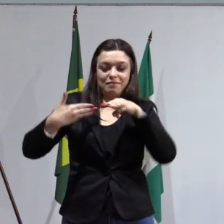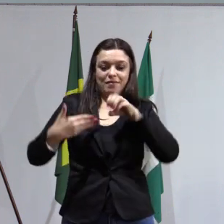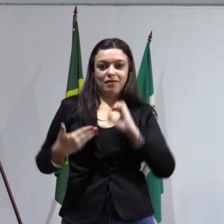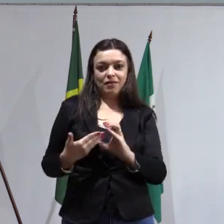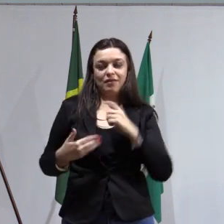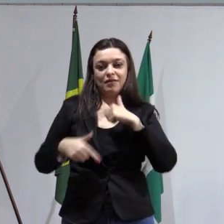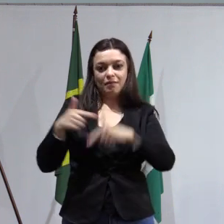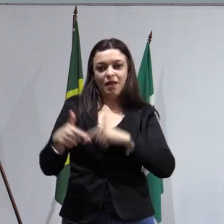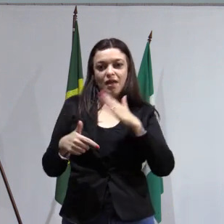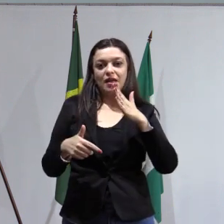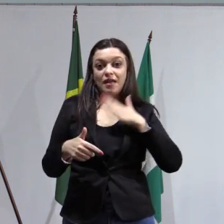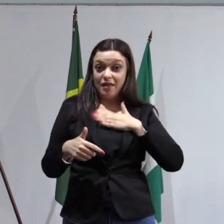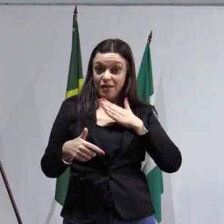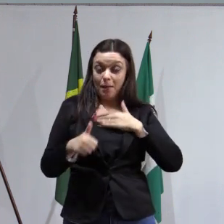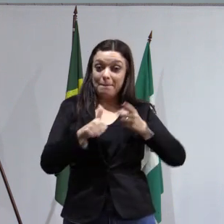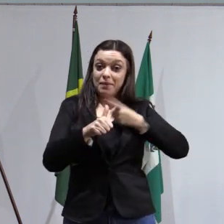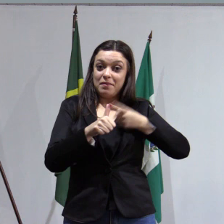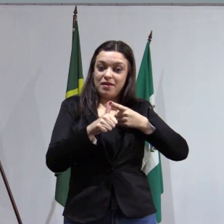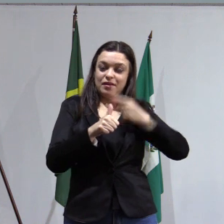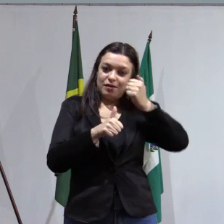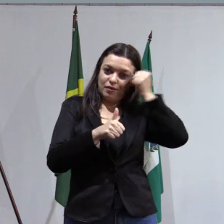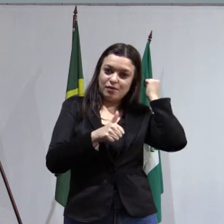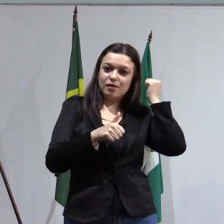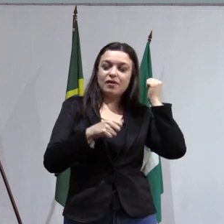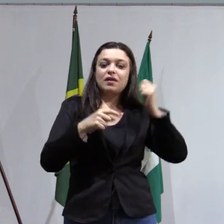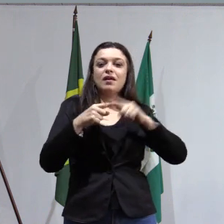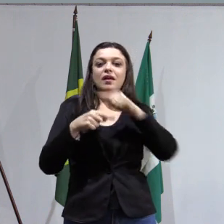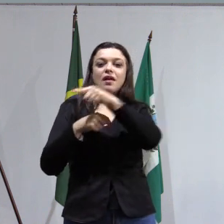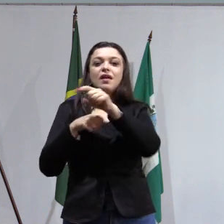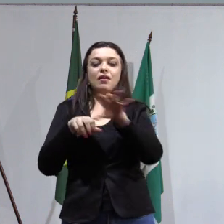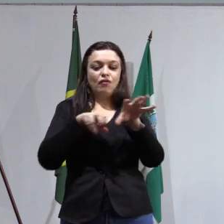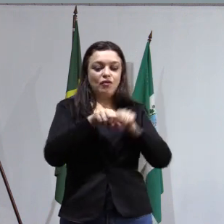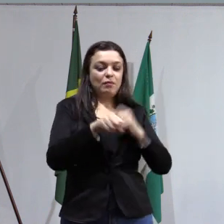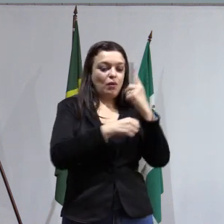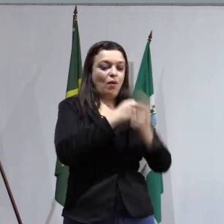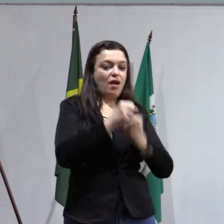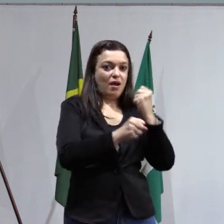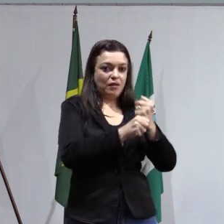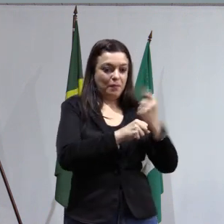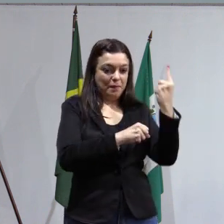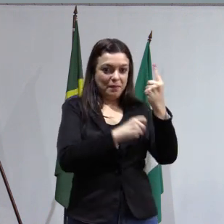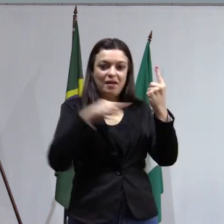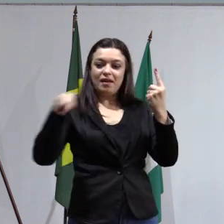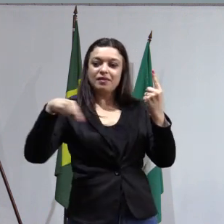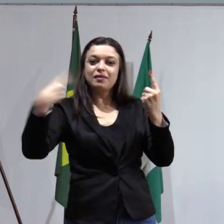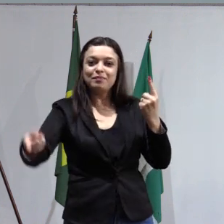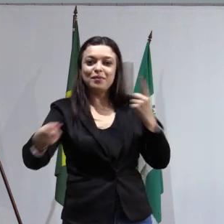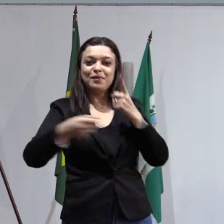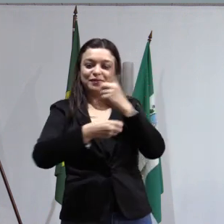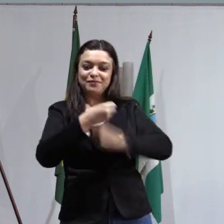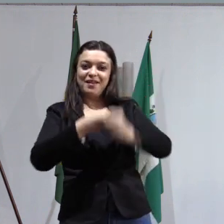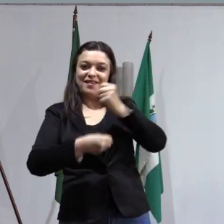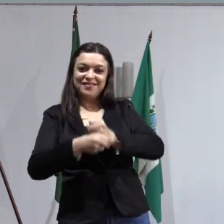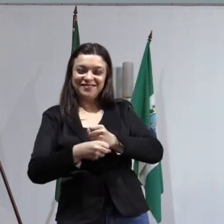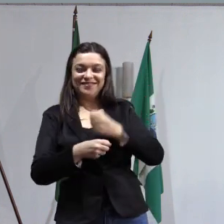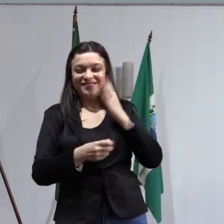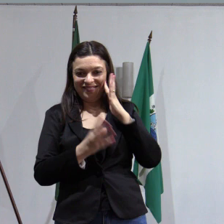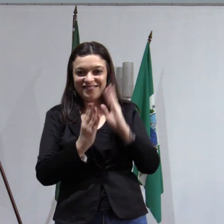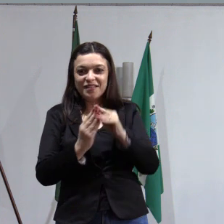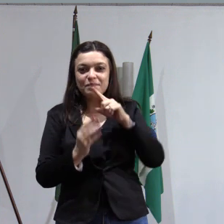Aliás, eu fui calouro dele, e ele se formou um ano depois de mim ainda, mas...